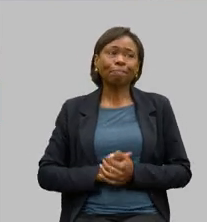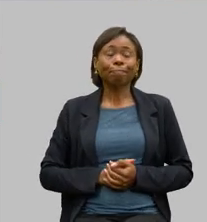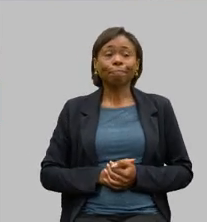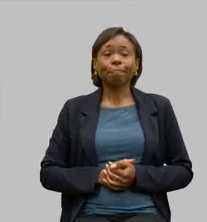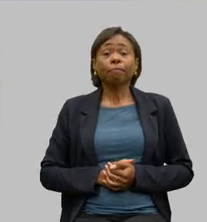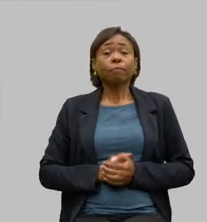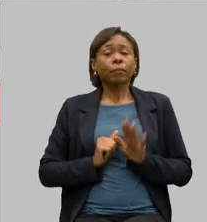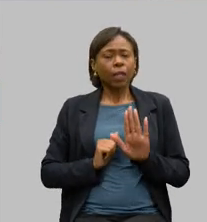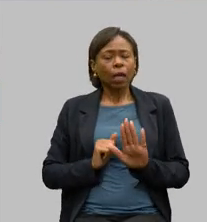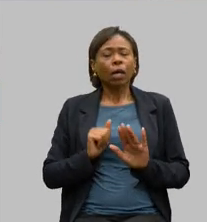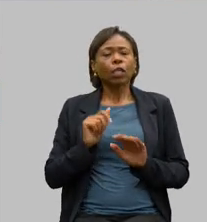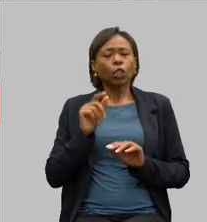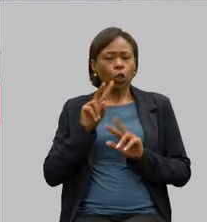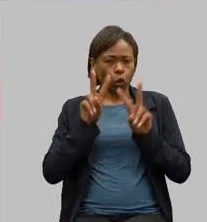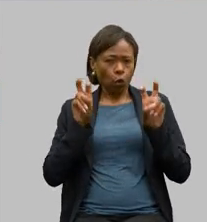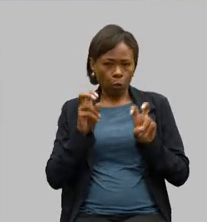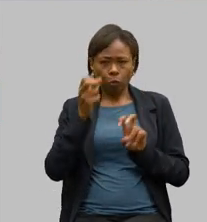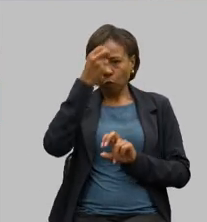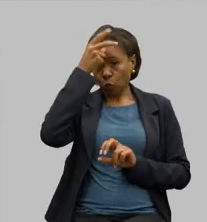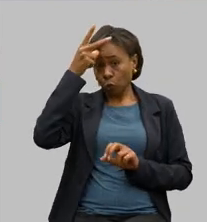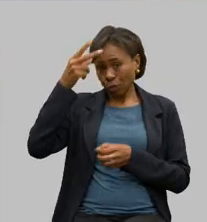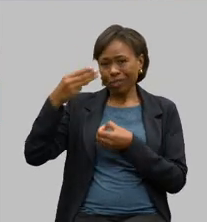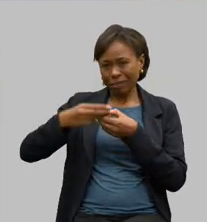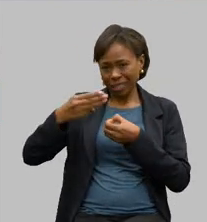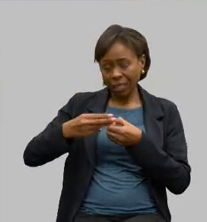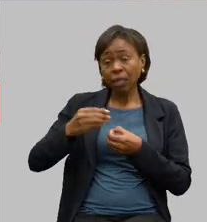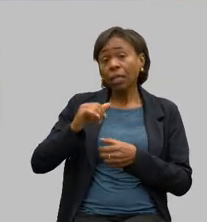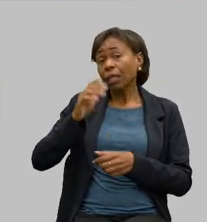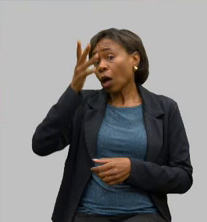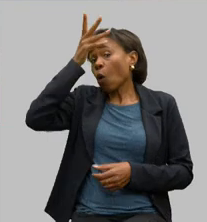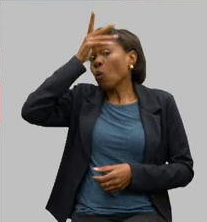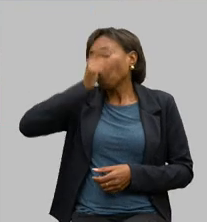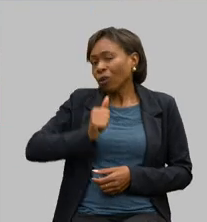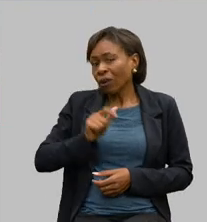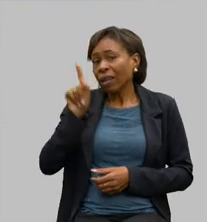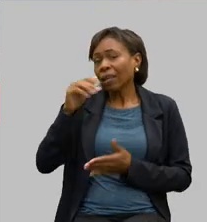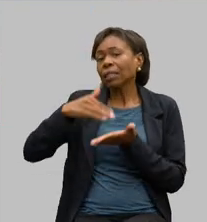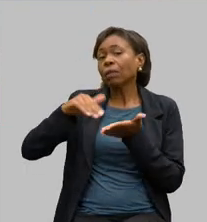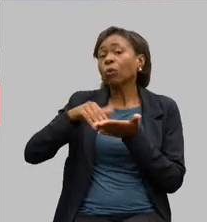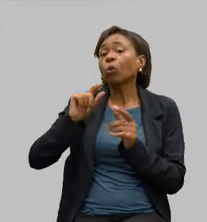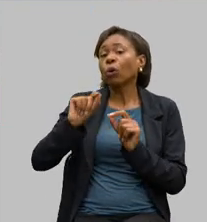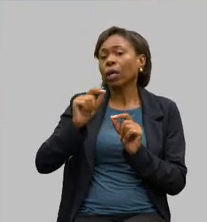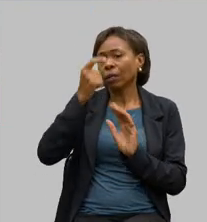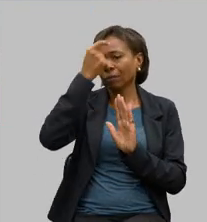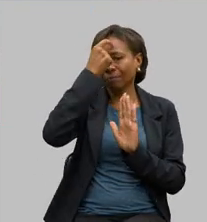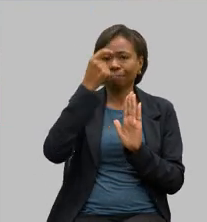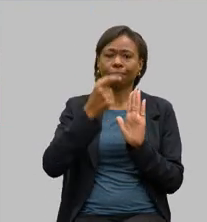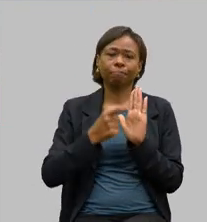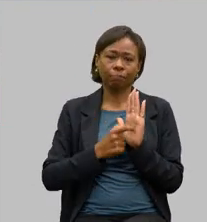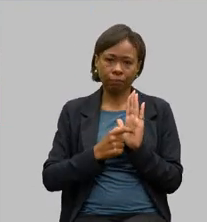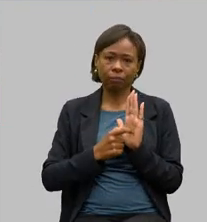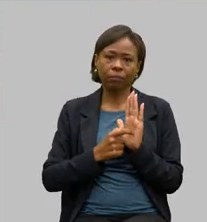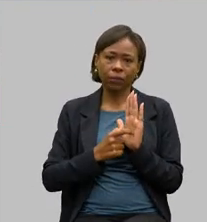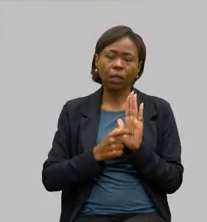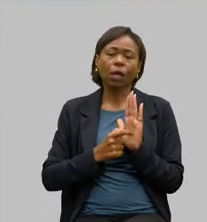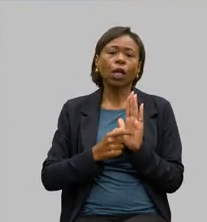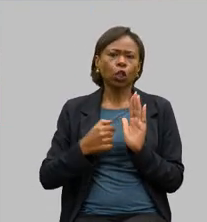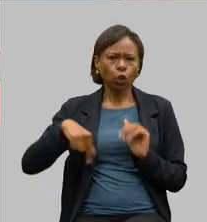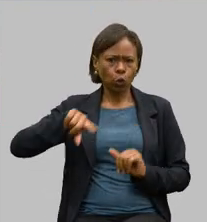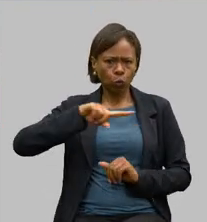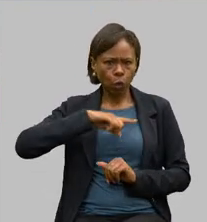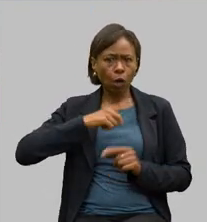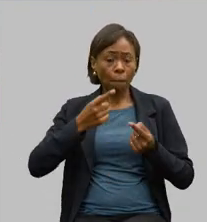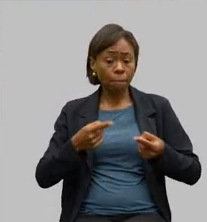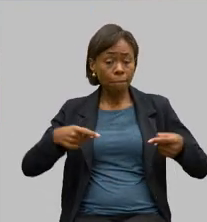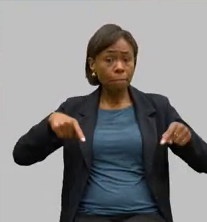atenção PR os municípios que o que nos salvou lá na secretaria foi a inteligência artificial Nós num determinado momento fizemos uma parceria